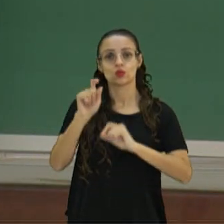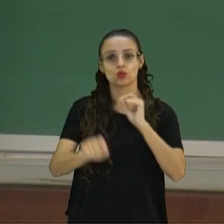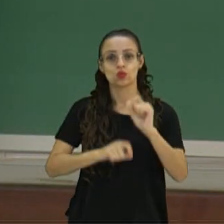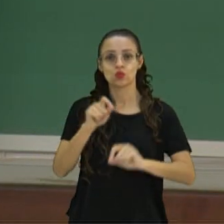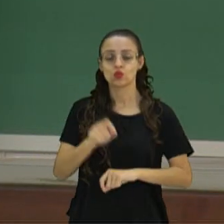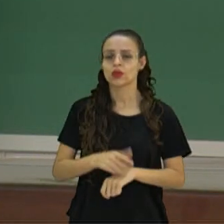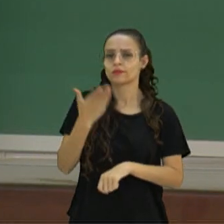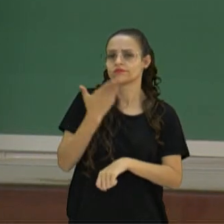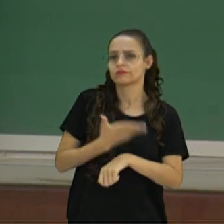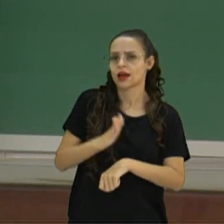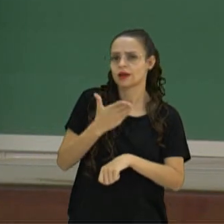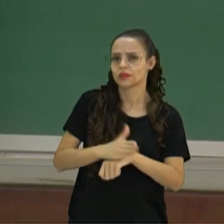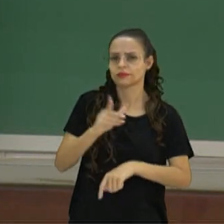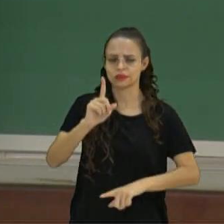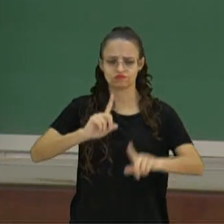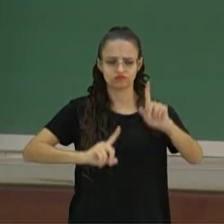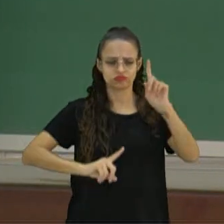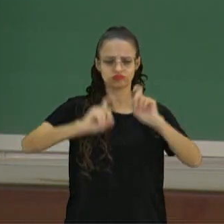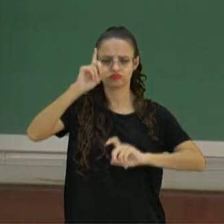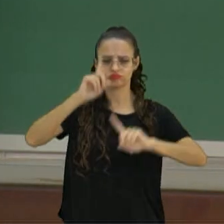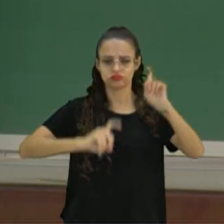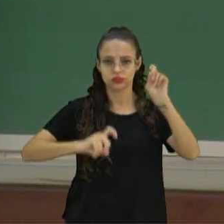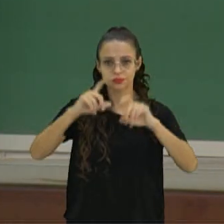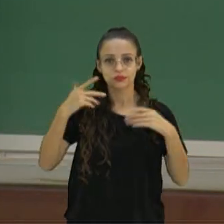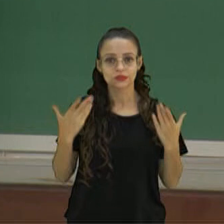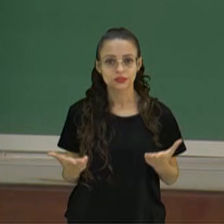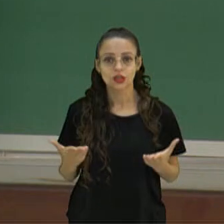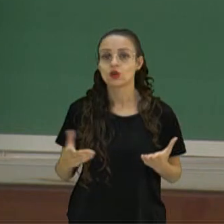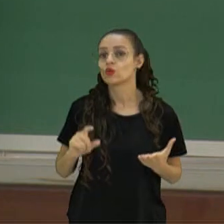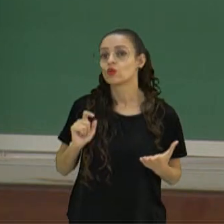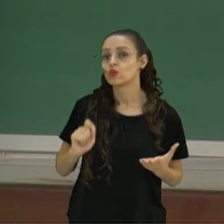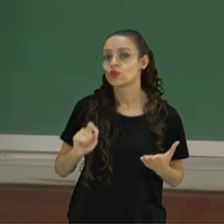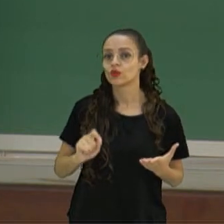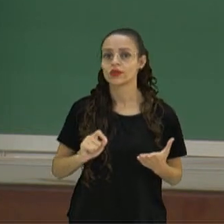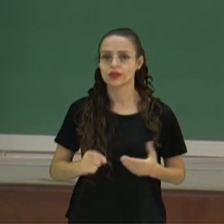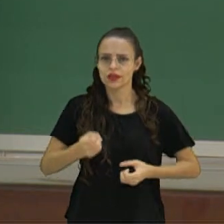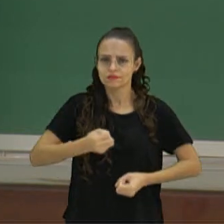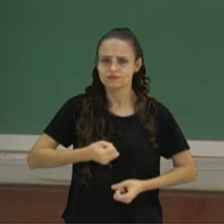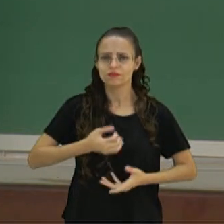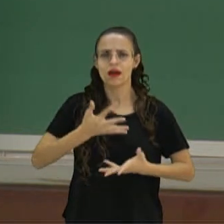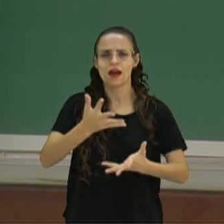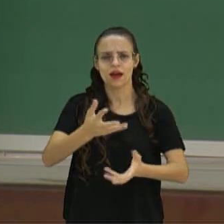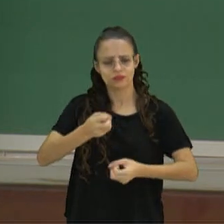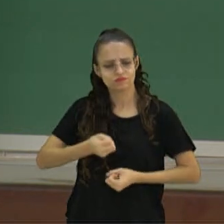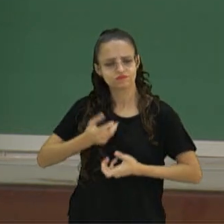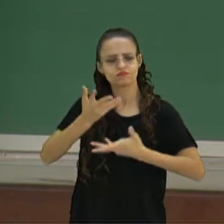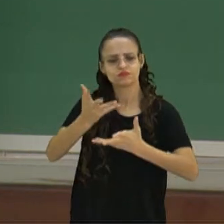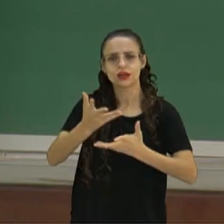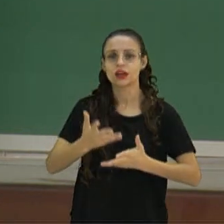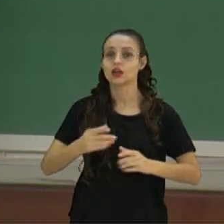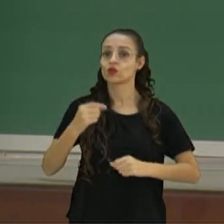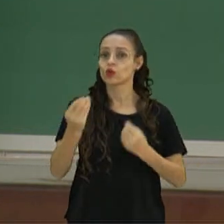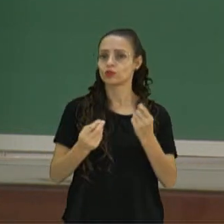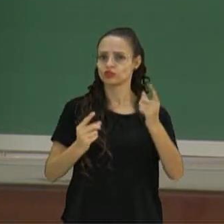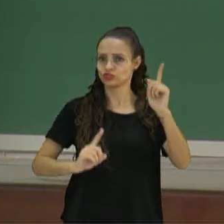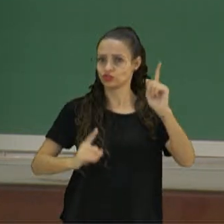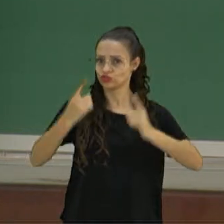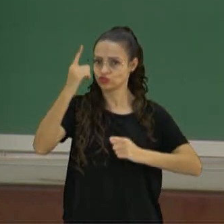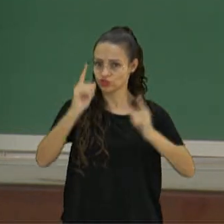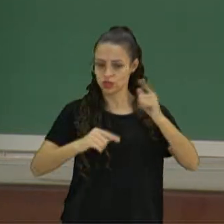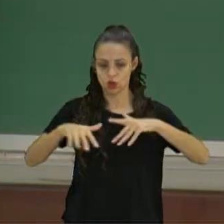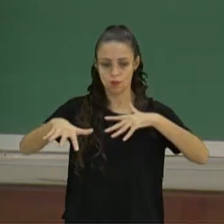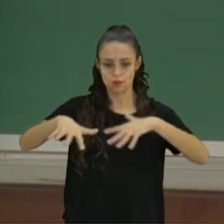atividades expressivas, né? Então, como o próprio nome diz, é você estar se expressando através de gestos, através